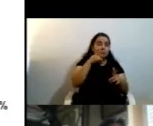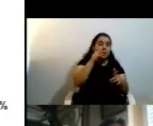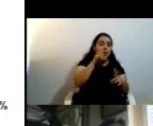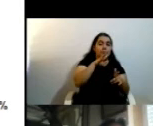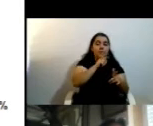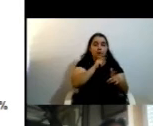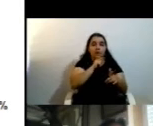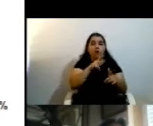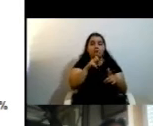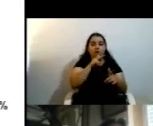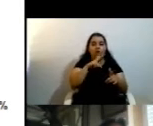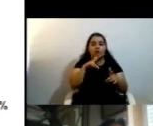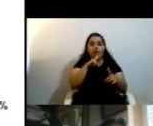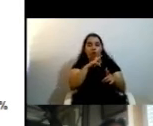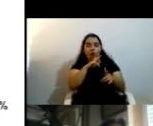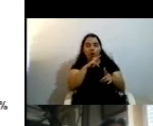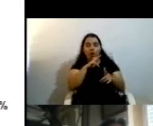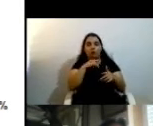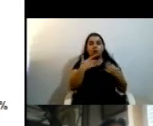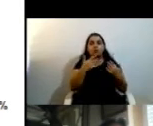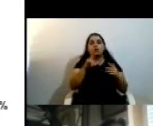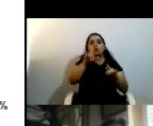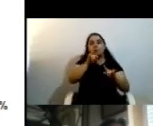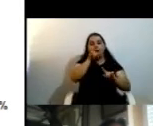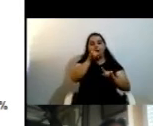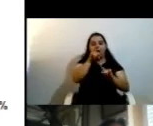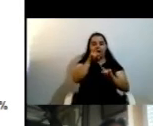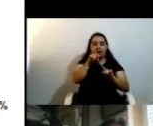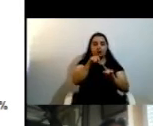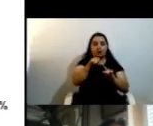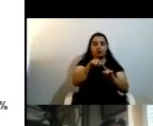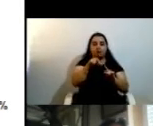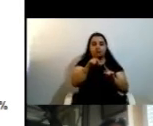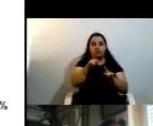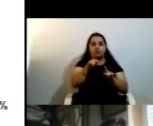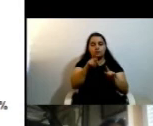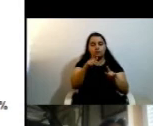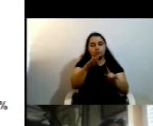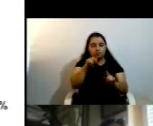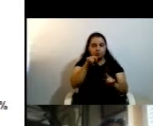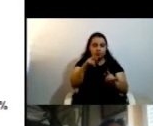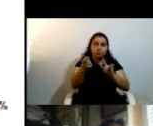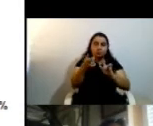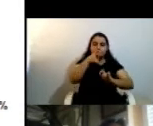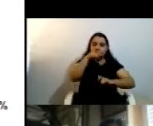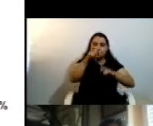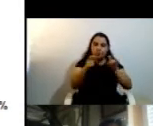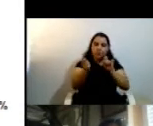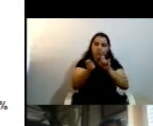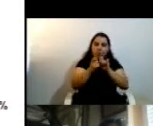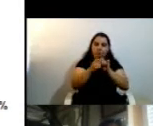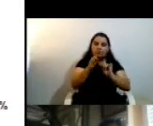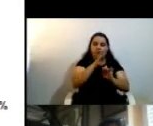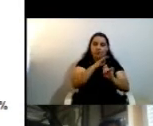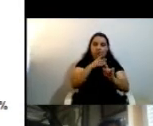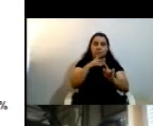mães, com os seus avós, e que também eram estas pessoas, ou seja, as pessoas que estavam mais próximas, os seus familiares